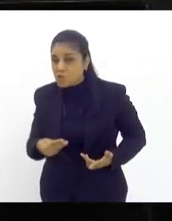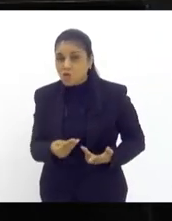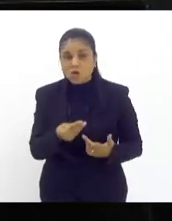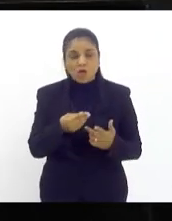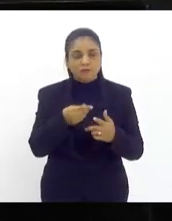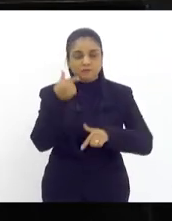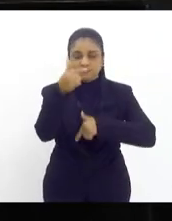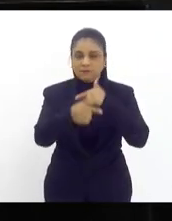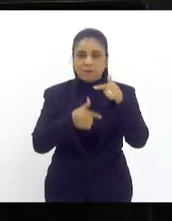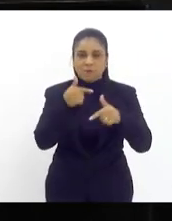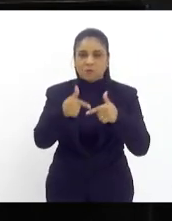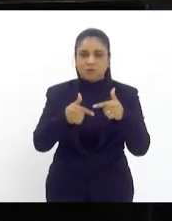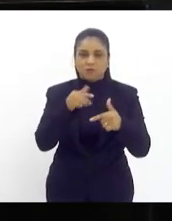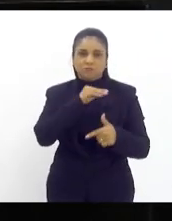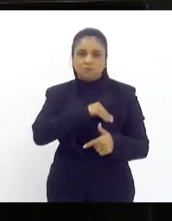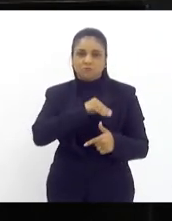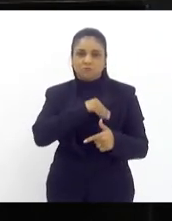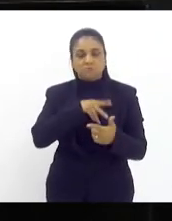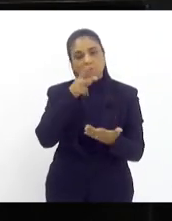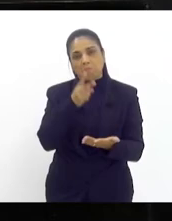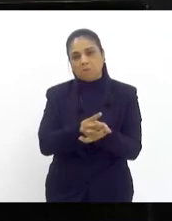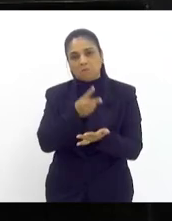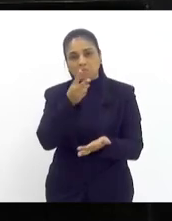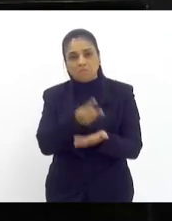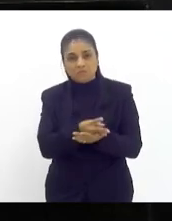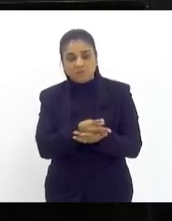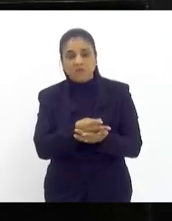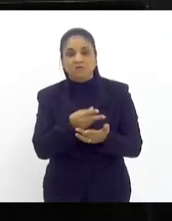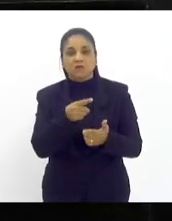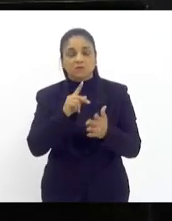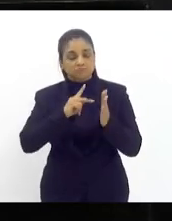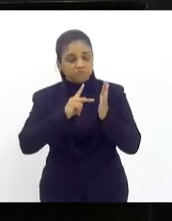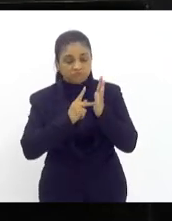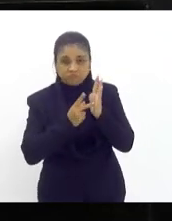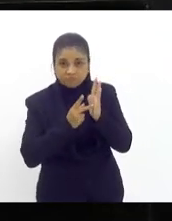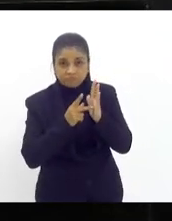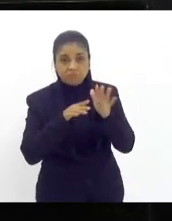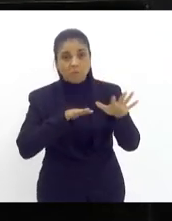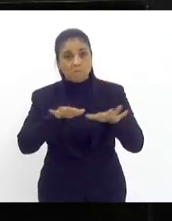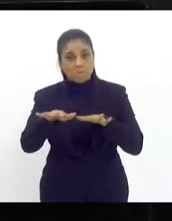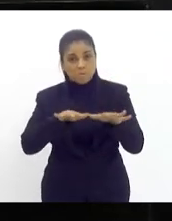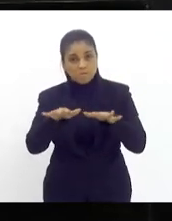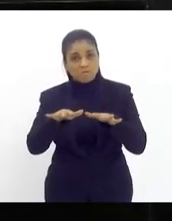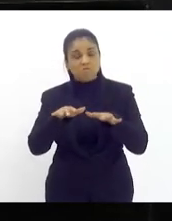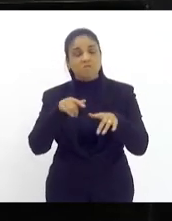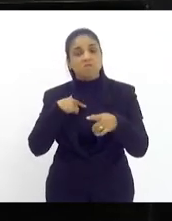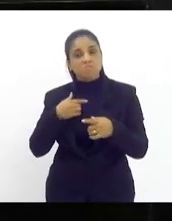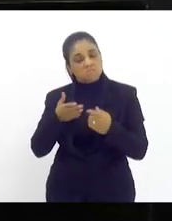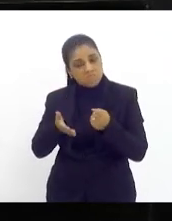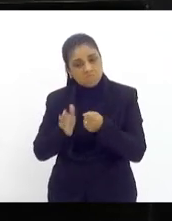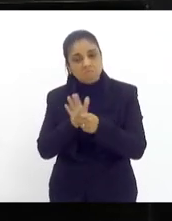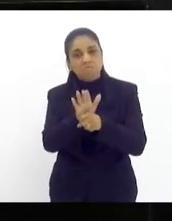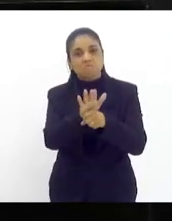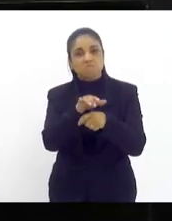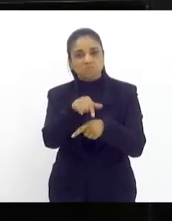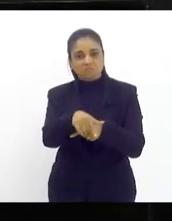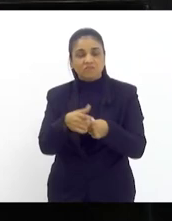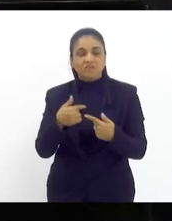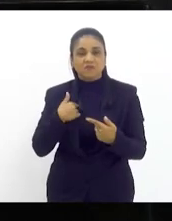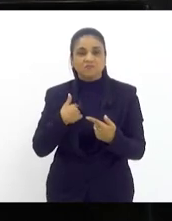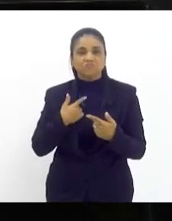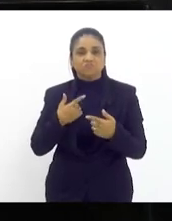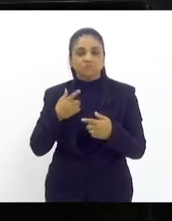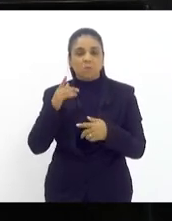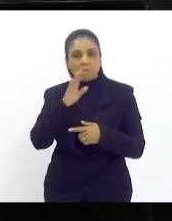então movimentos sindical trabalhadores trabalhadores do nosso Estado contém também com o nosso mandato Popular para que a gente possa